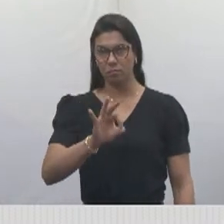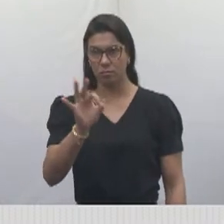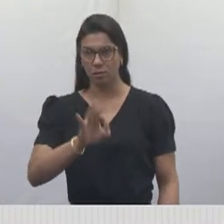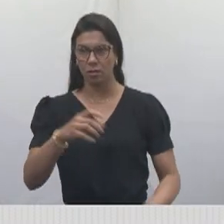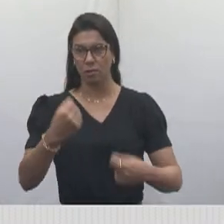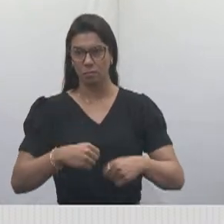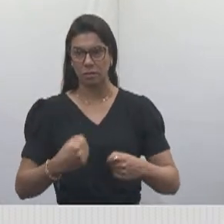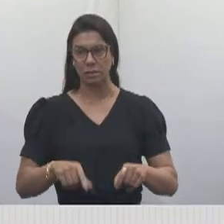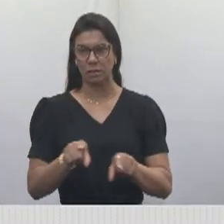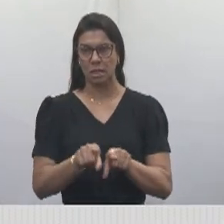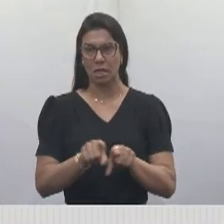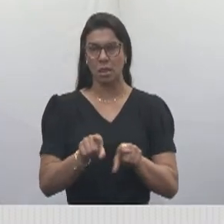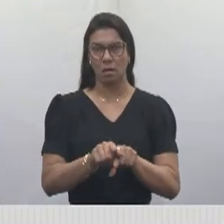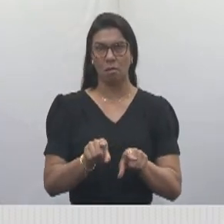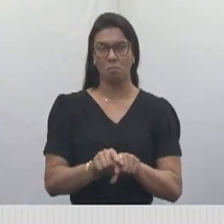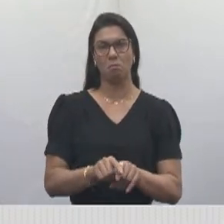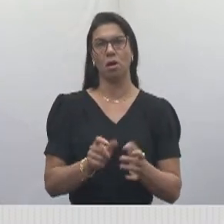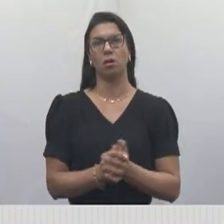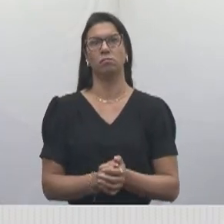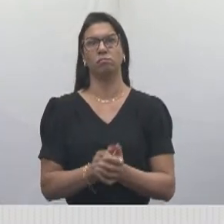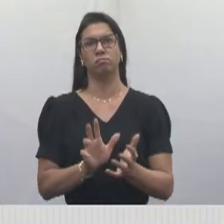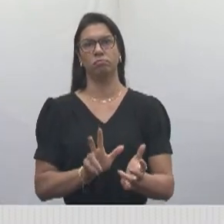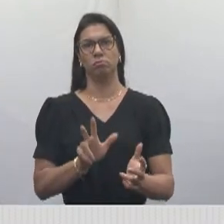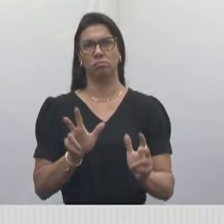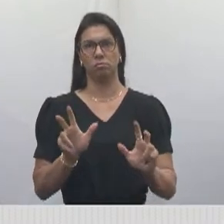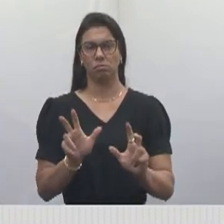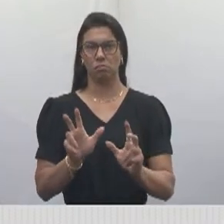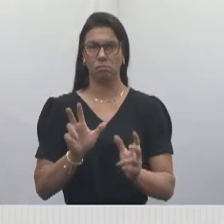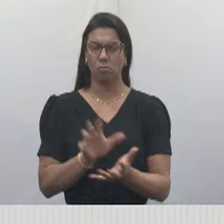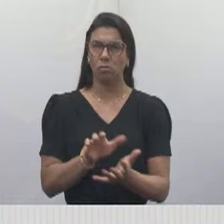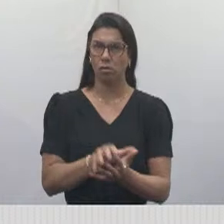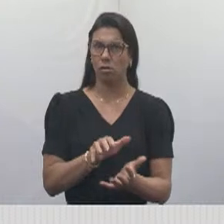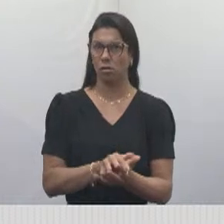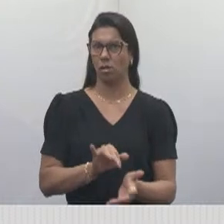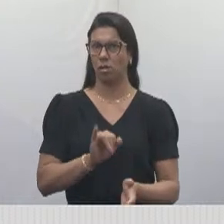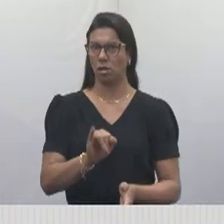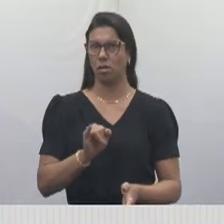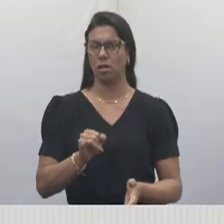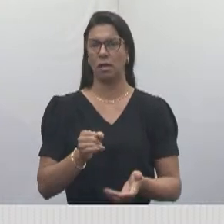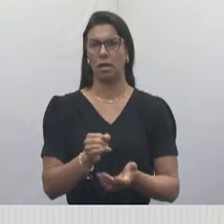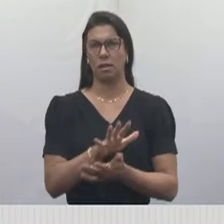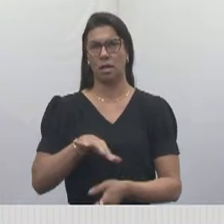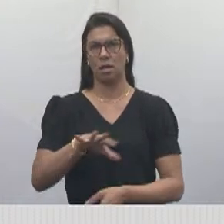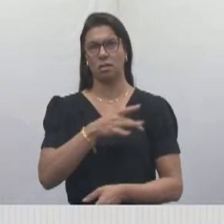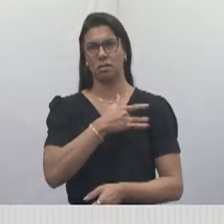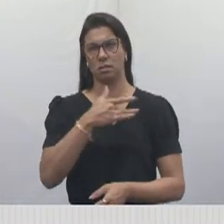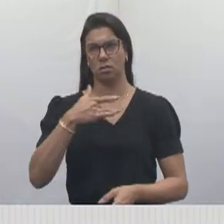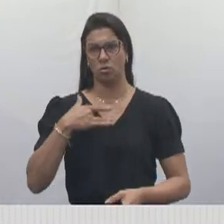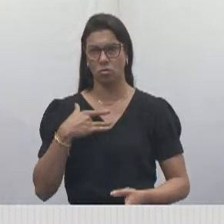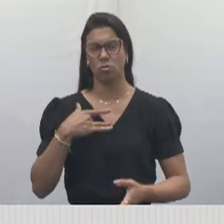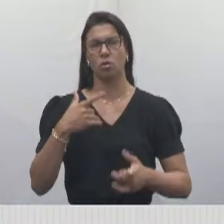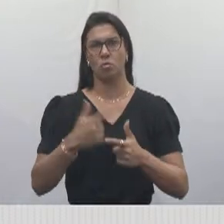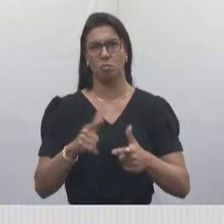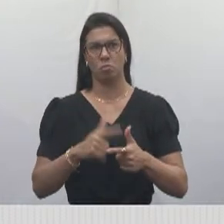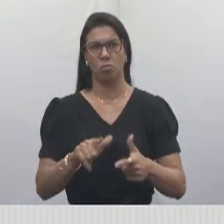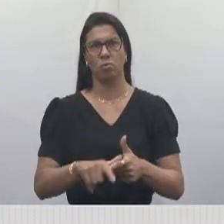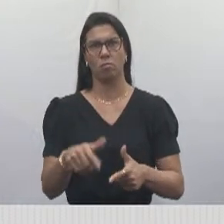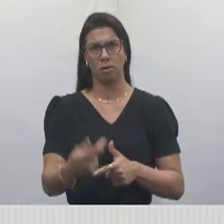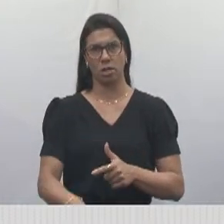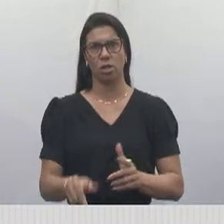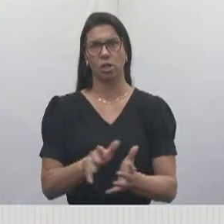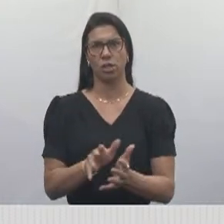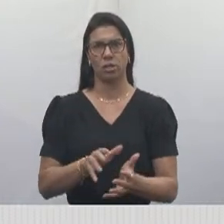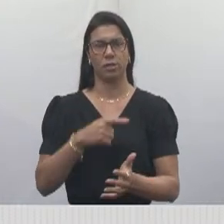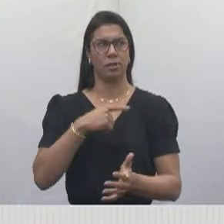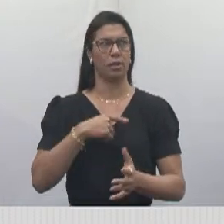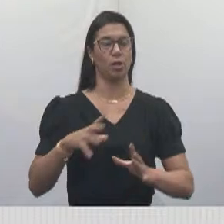despesas indiretas que o município tem com o pagamento de pessoas. E da saúde, aí é o grande problema da cidade e de todas